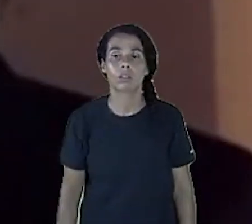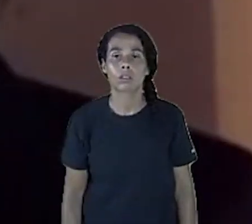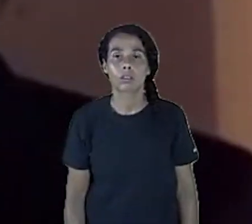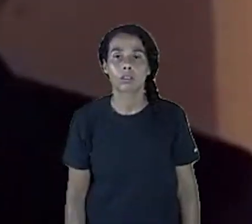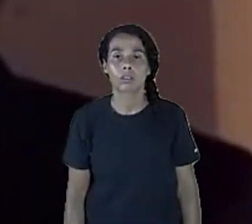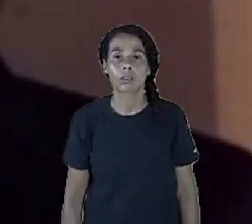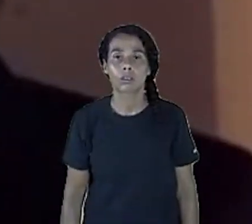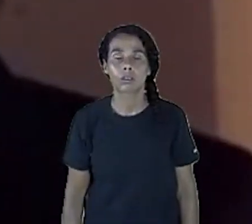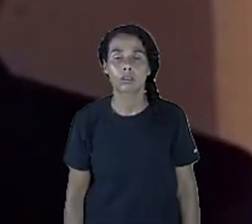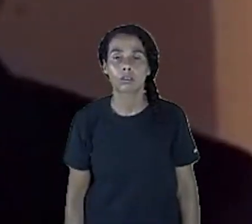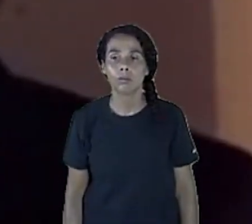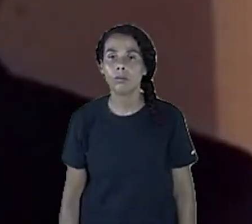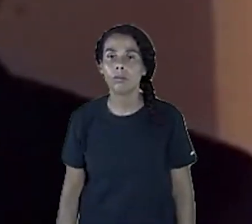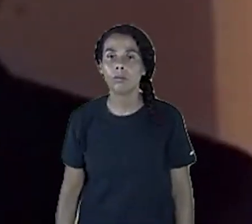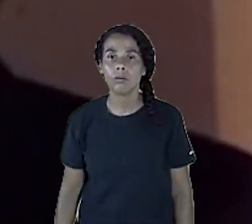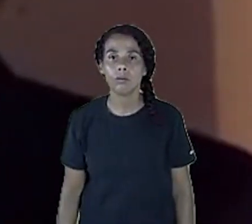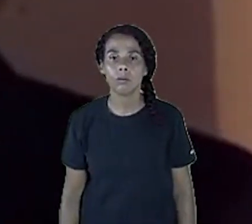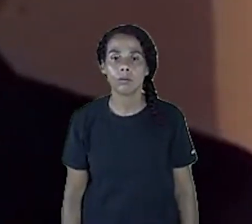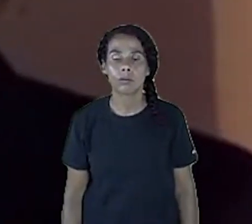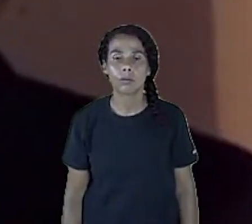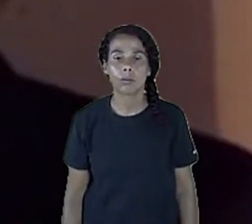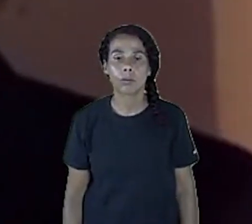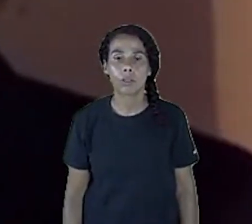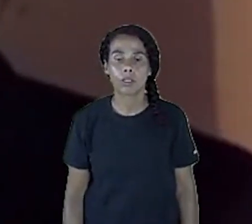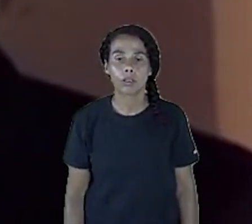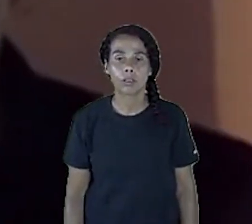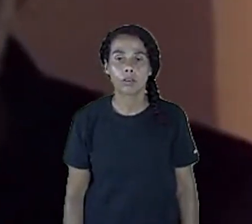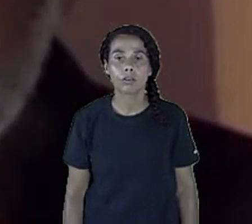isso tudo está reunido